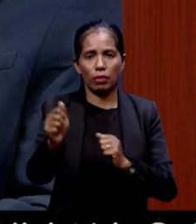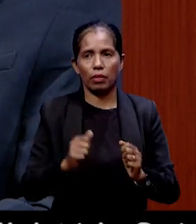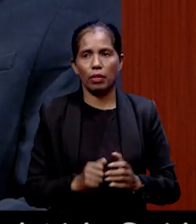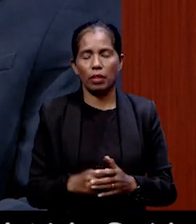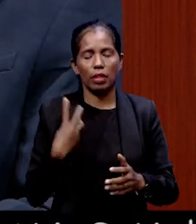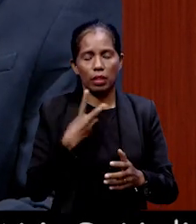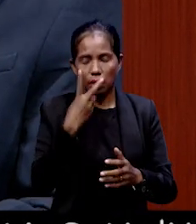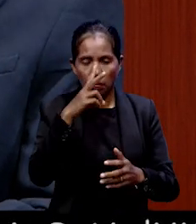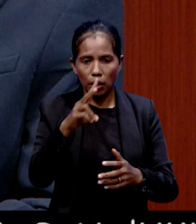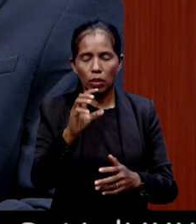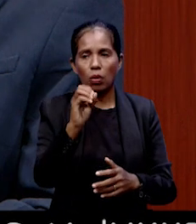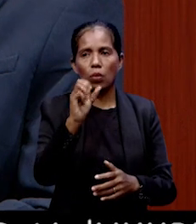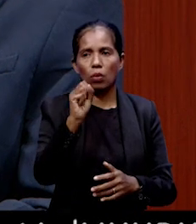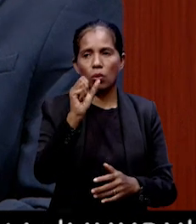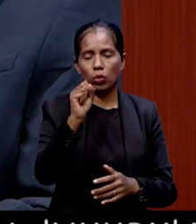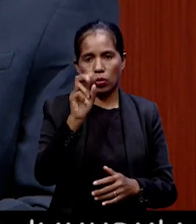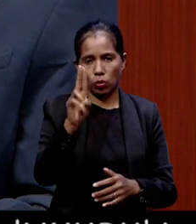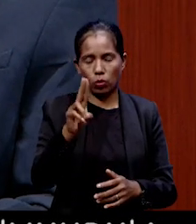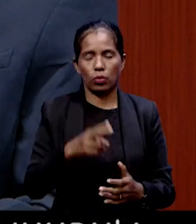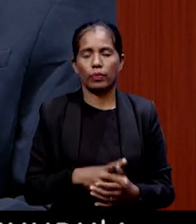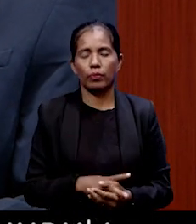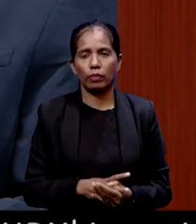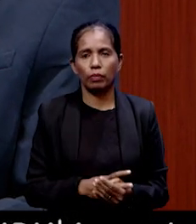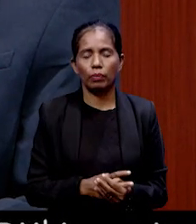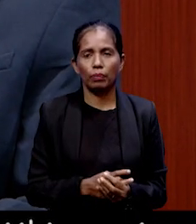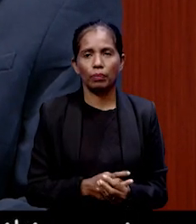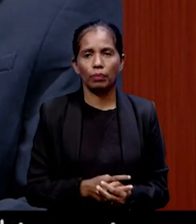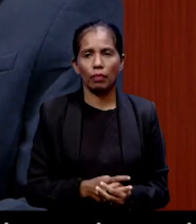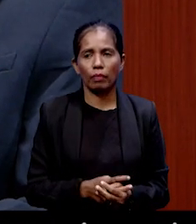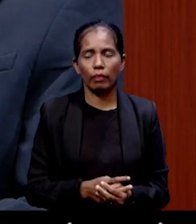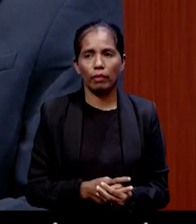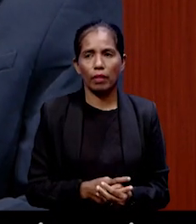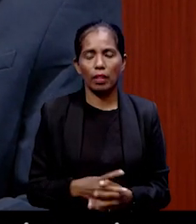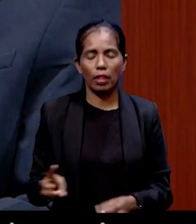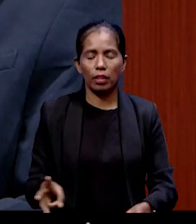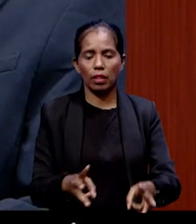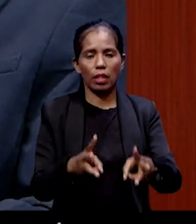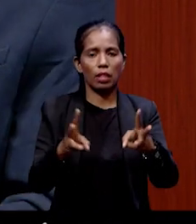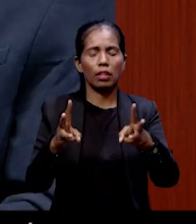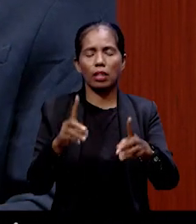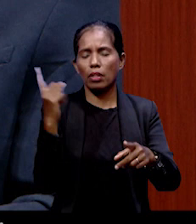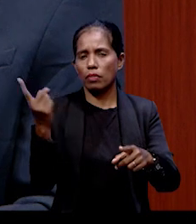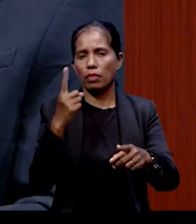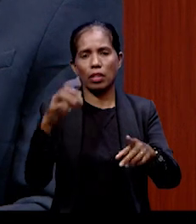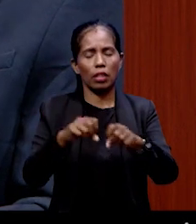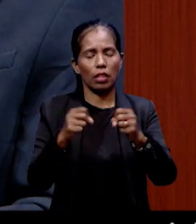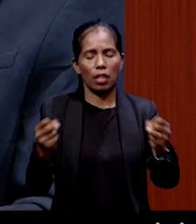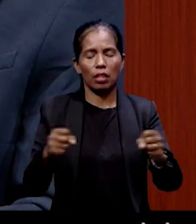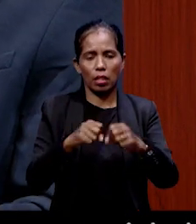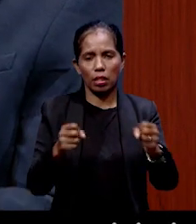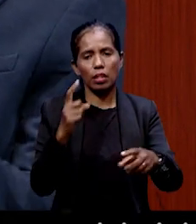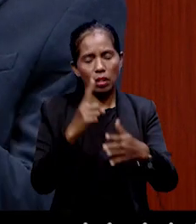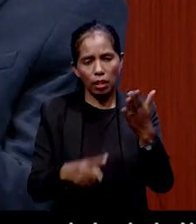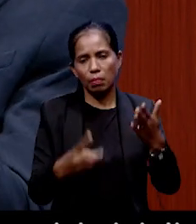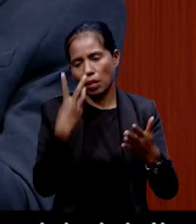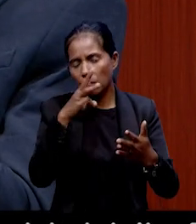Ita bade tosu. Ha? Estrada sira na fatin continuo kuwa ke na ba. Sa ida makami detekta ya na ba.